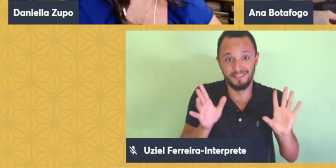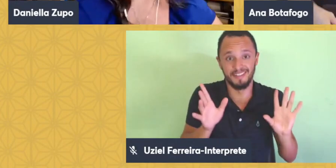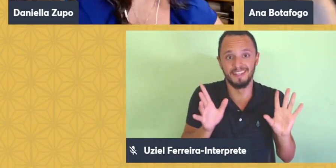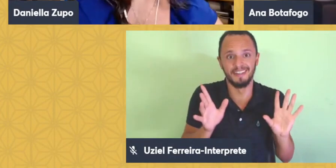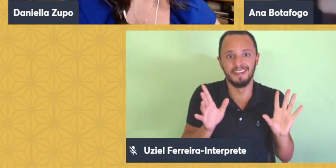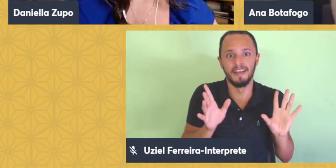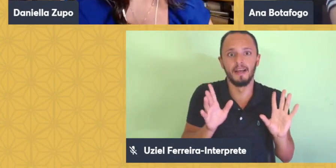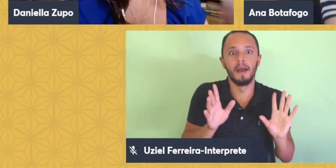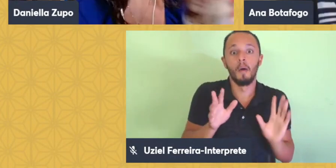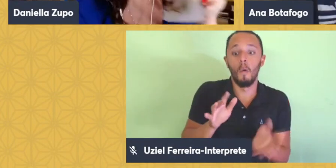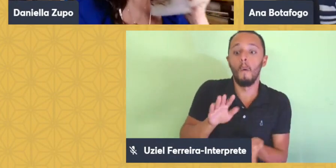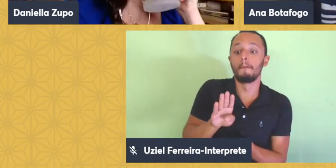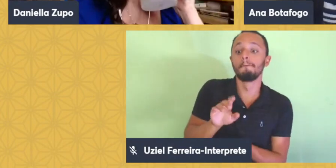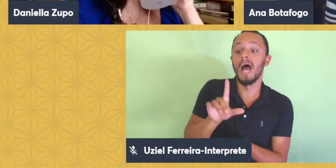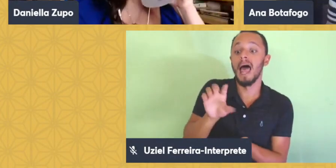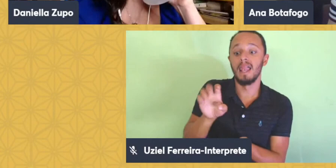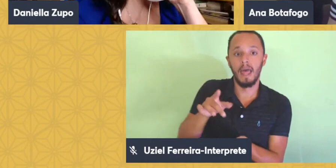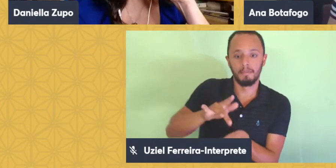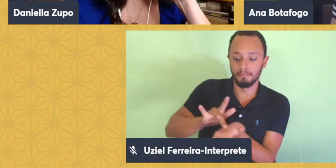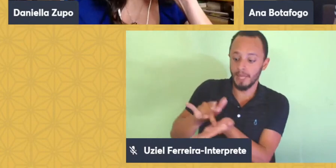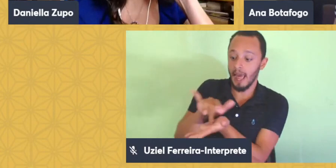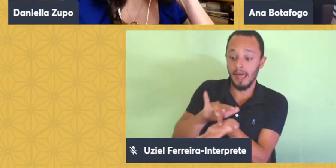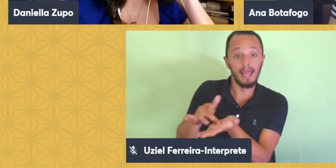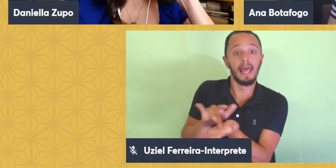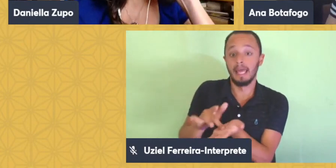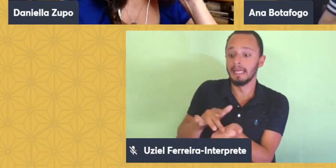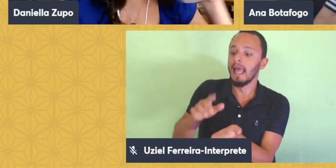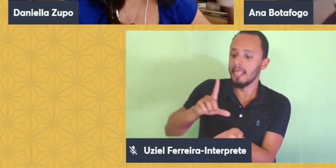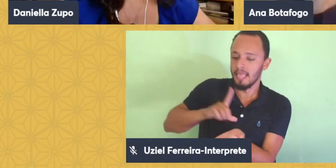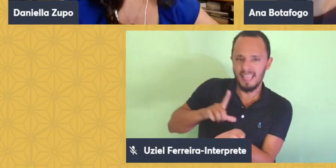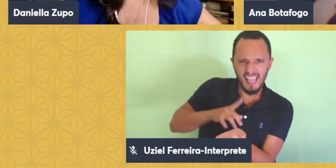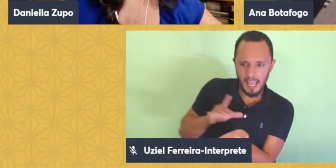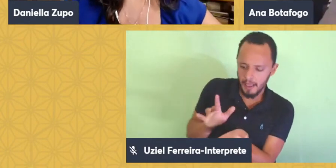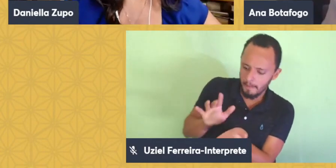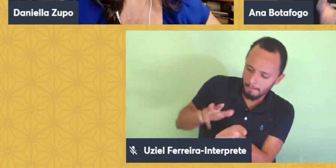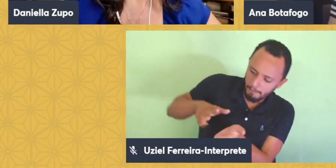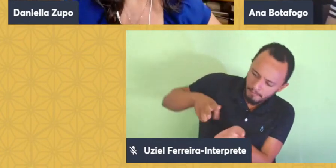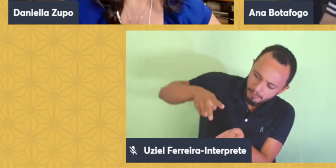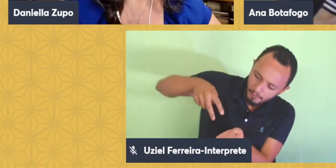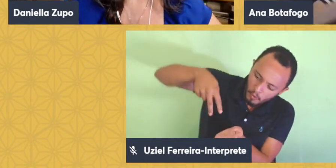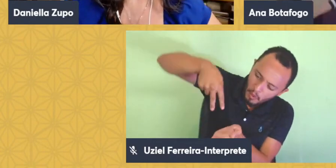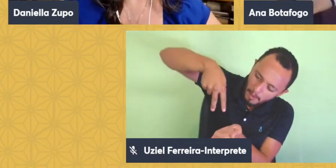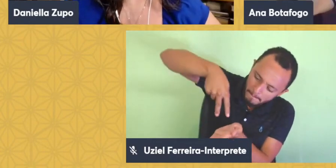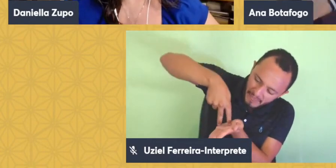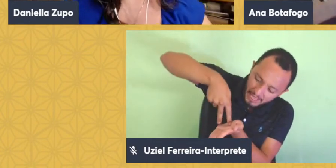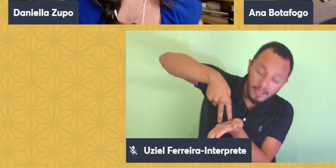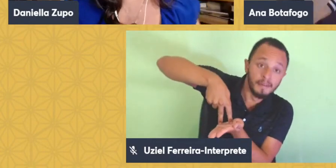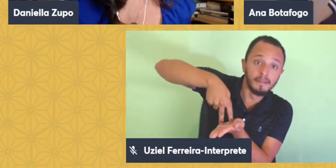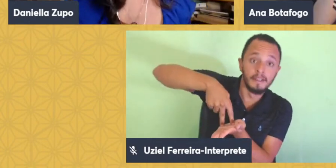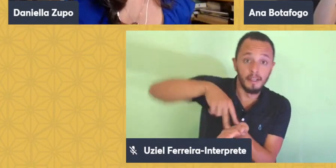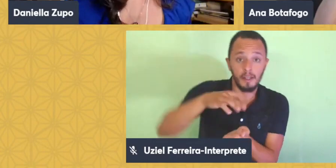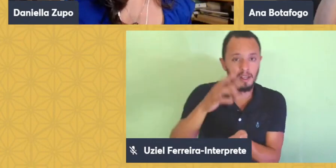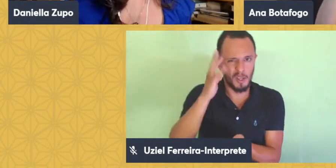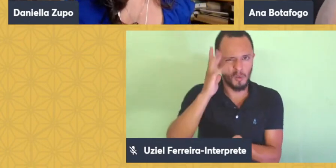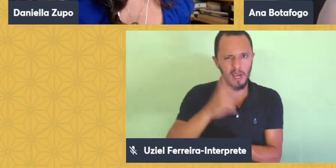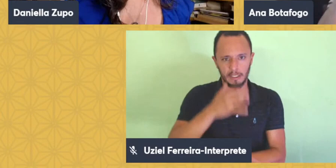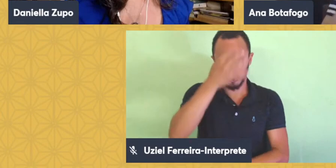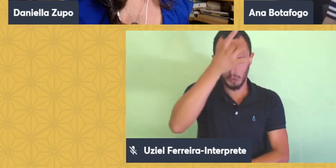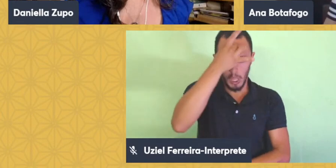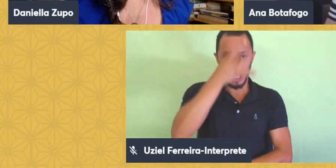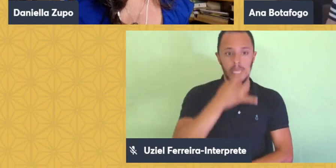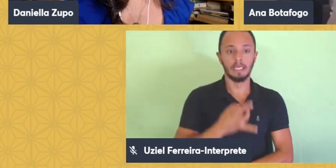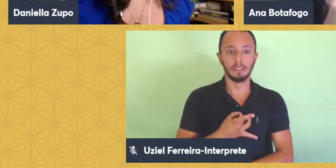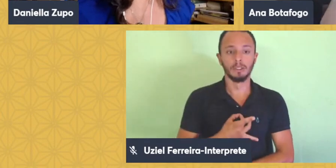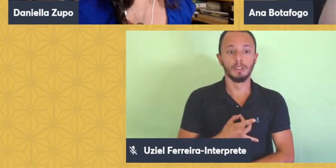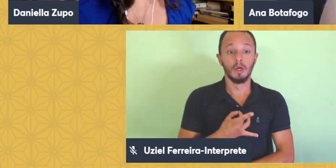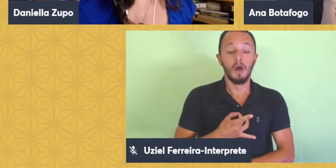tem coreografias Fora do Eixo na ponta mas quando ela me pergunta do eixo eu acho que é é o eixo para